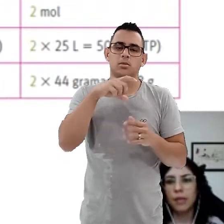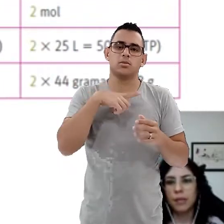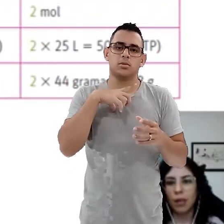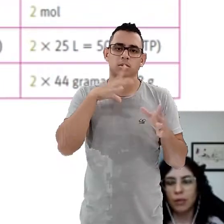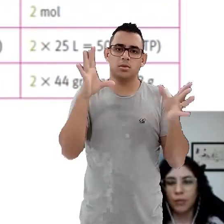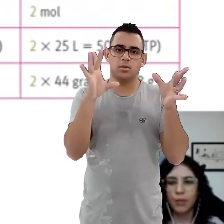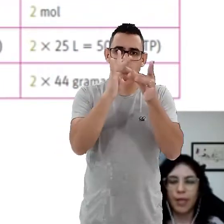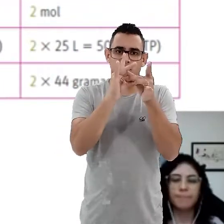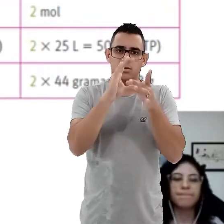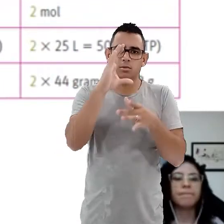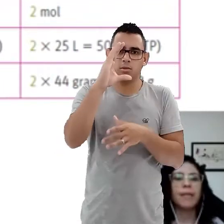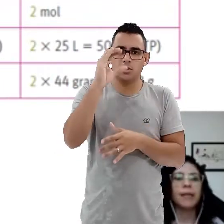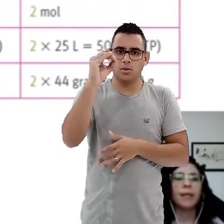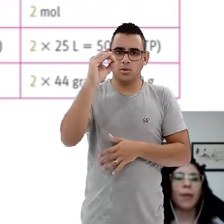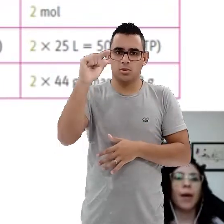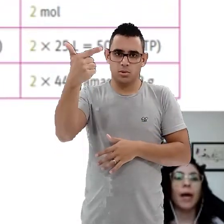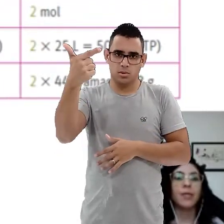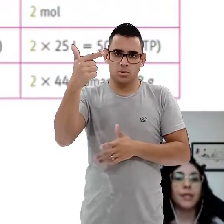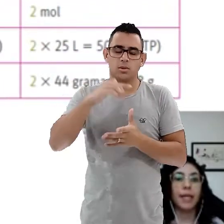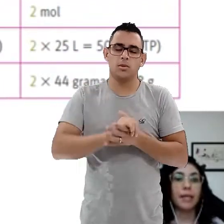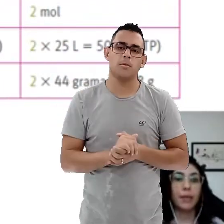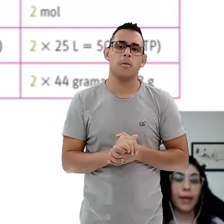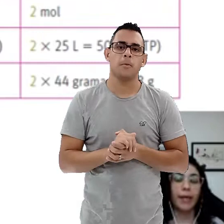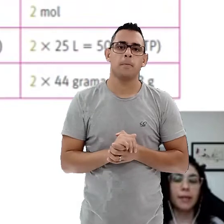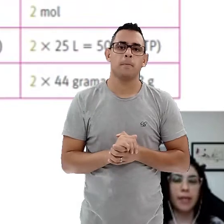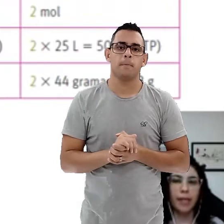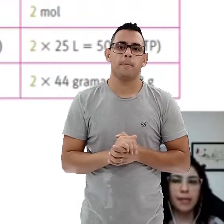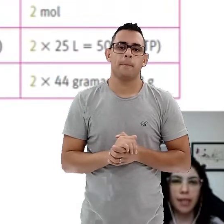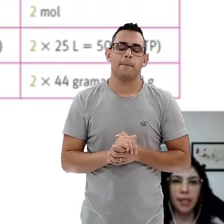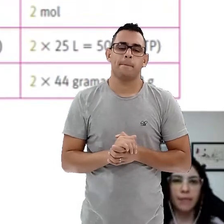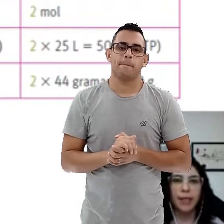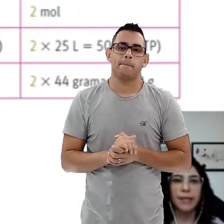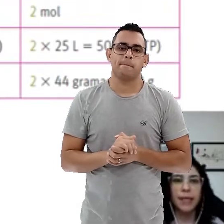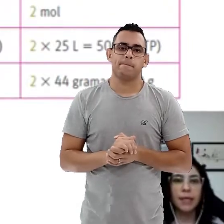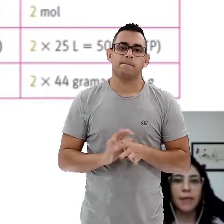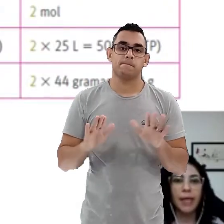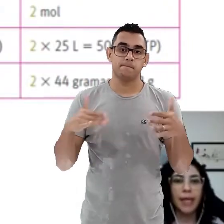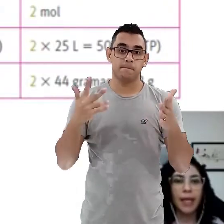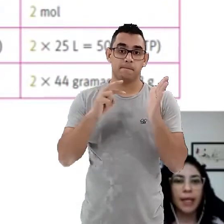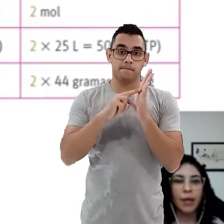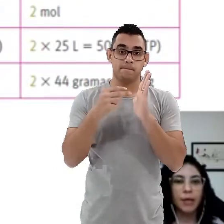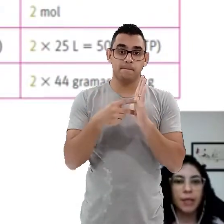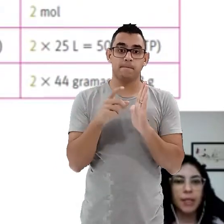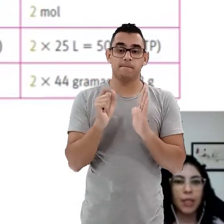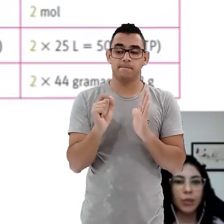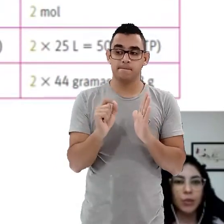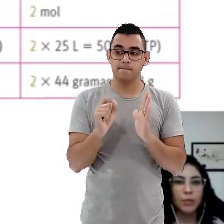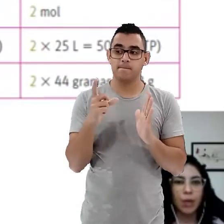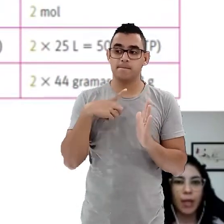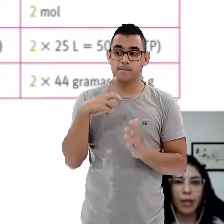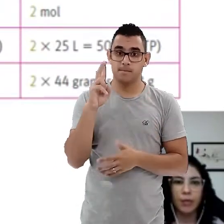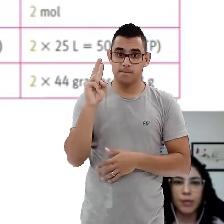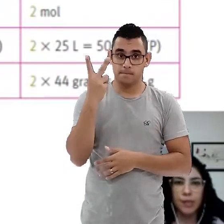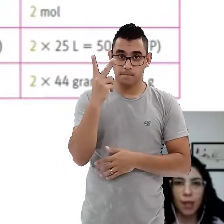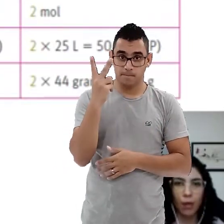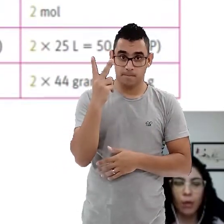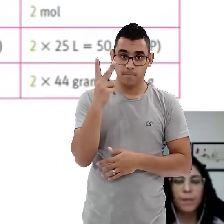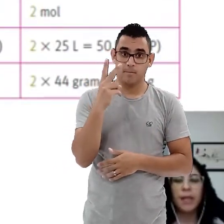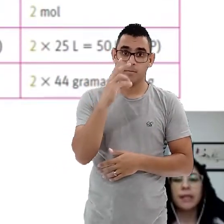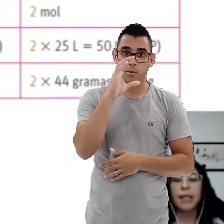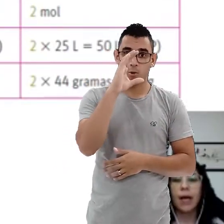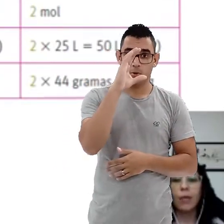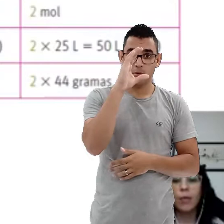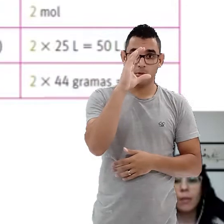formando CO2, tá? Então, ó, o que é que isso aí significa? Significa que aqui, ó, a gente tem duas moléculas de